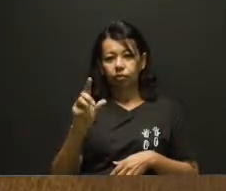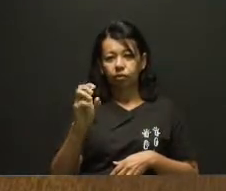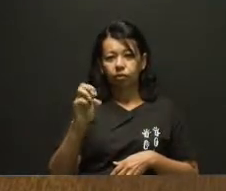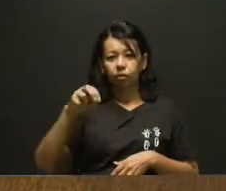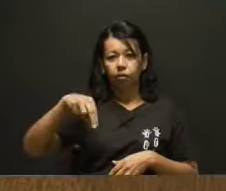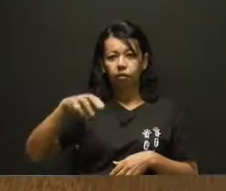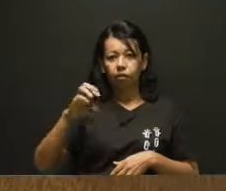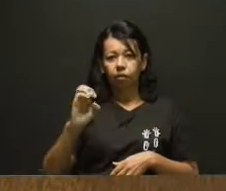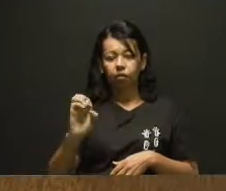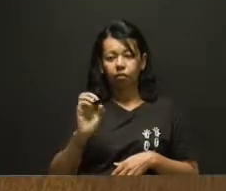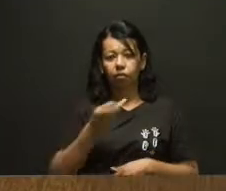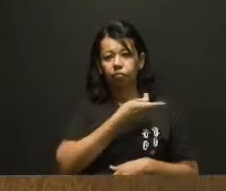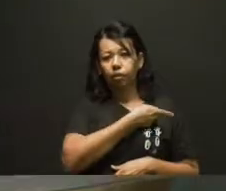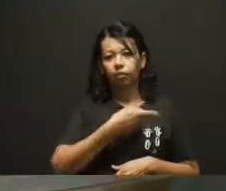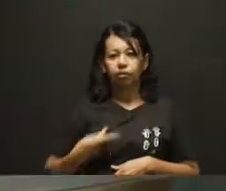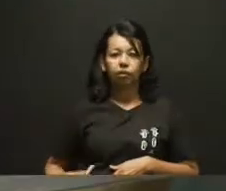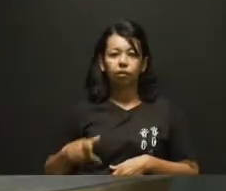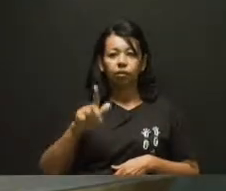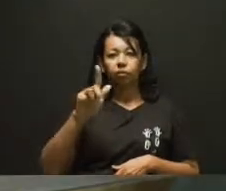keke